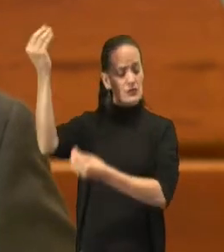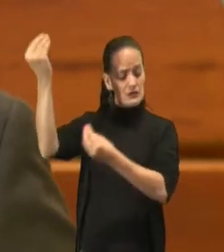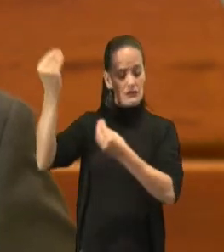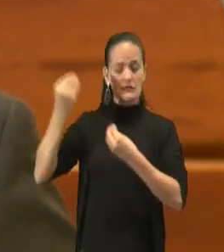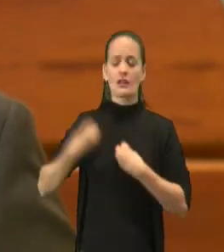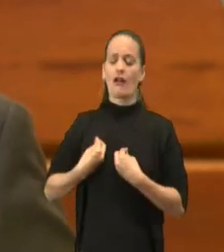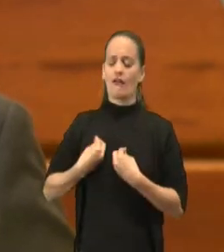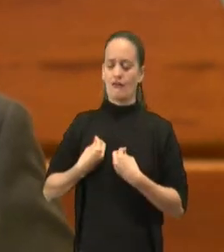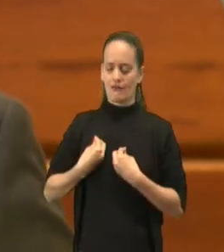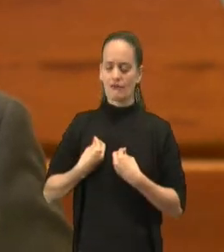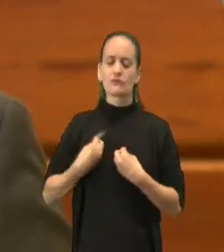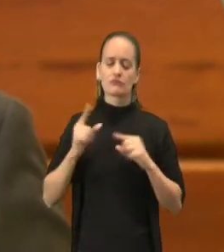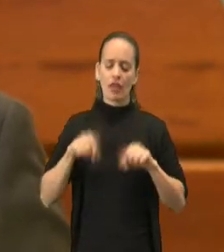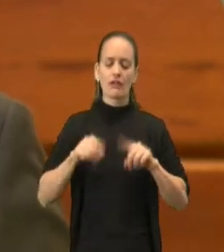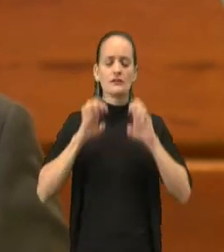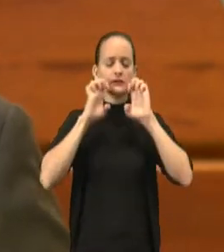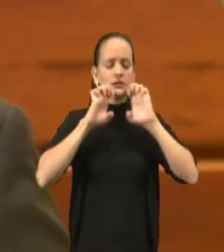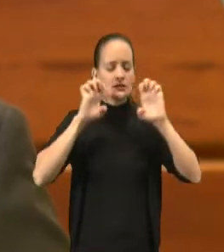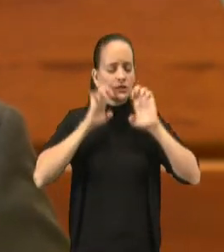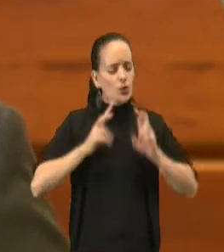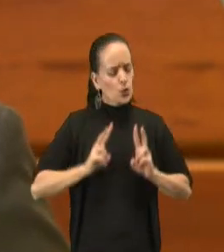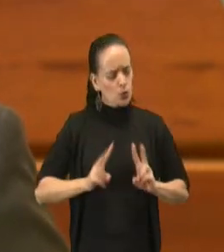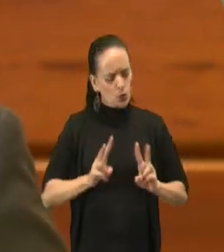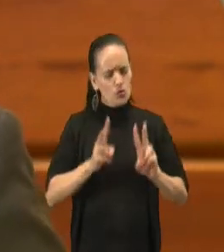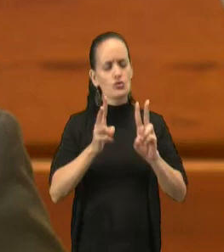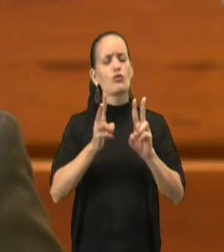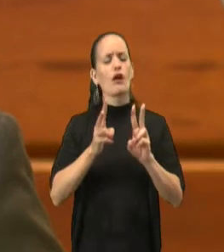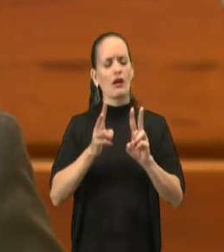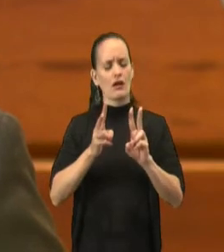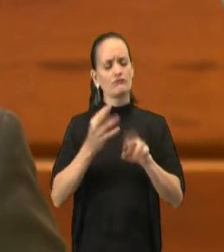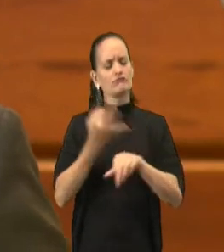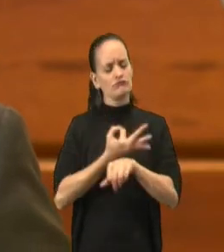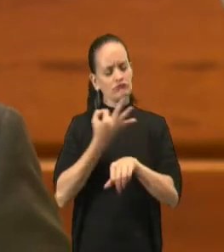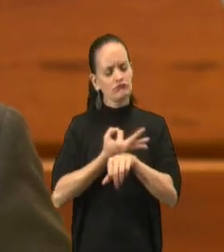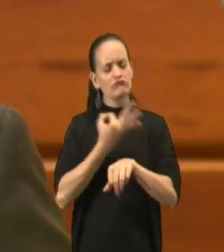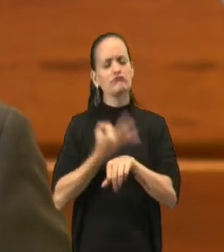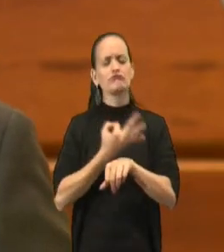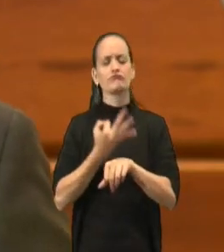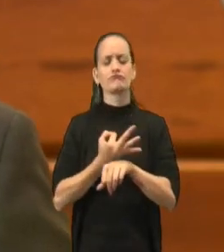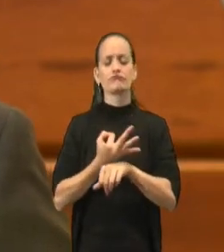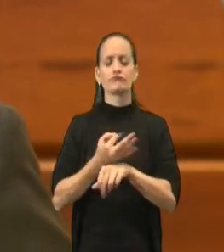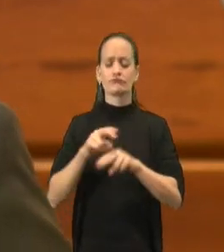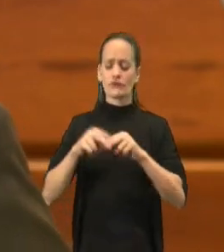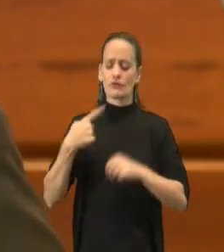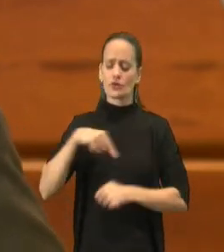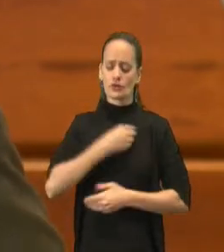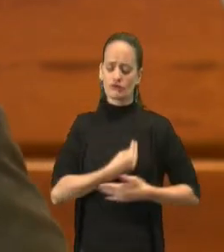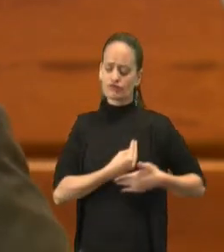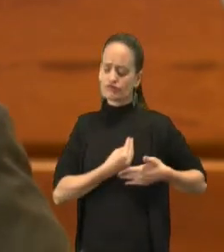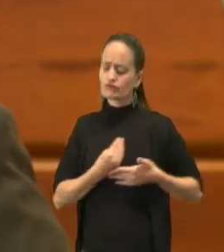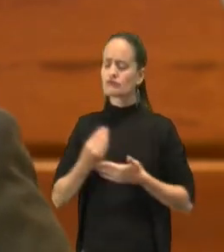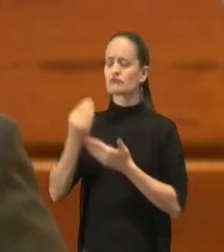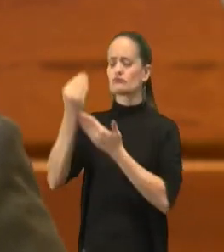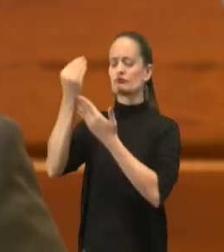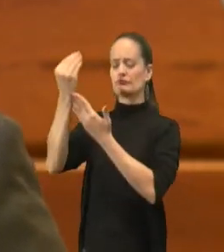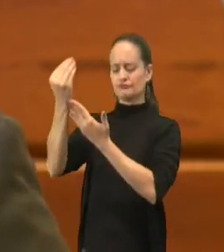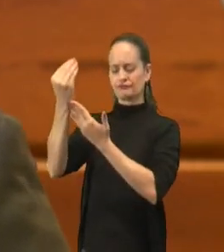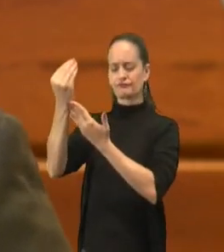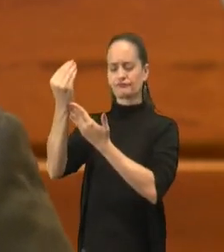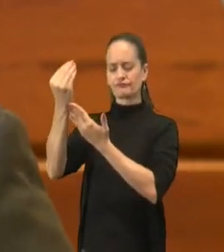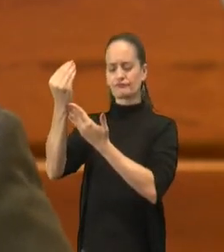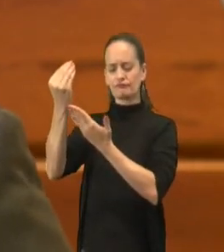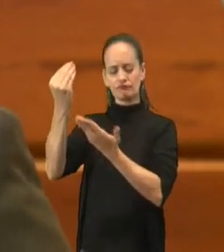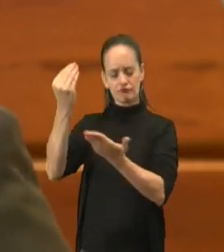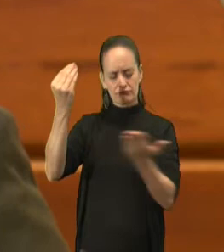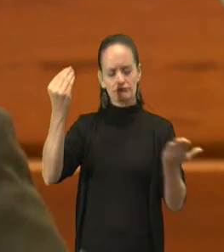anjos, proclamar o Teu Evangelho, ó Pai. Ó Senhor, nós colocamos diante do Senhor agora os Teus filhos que estão